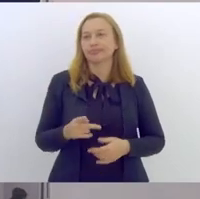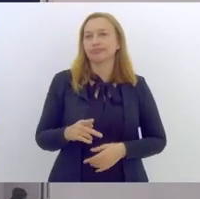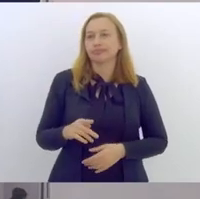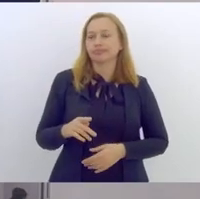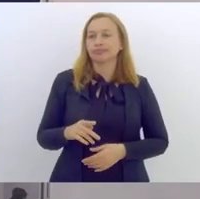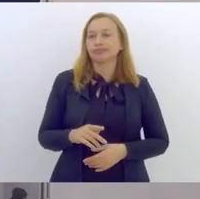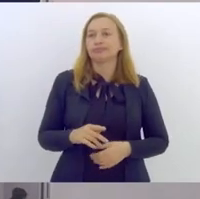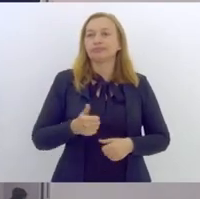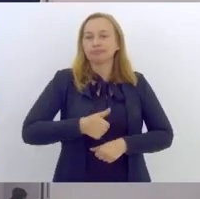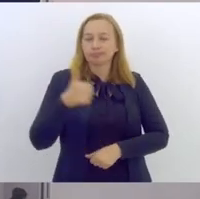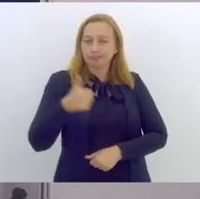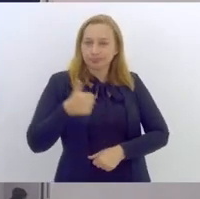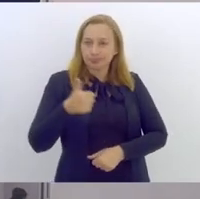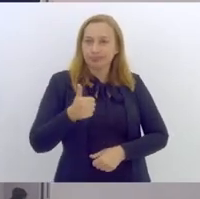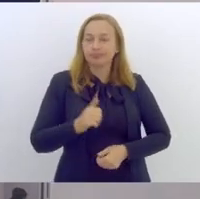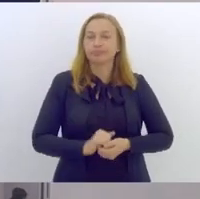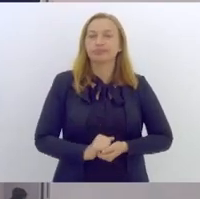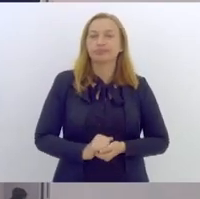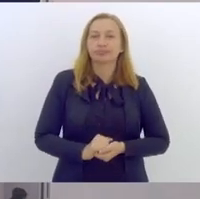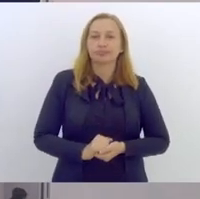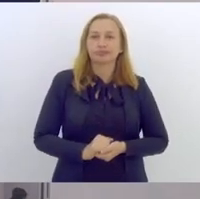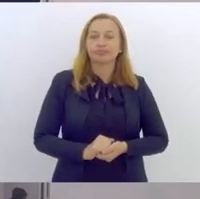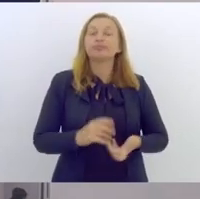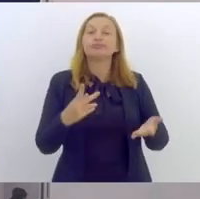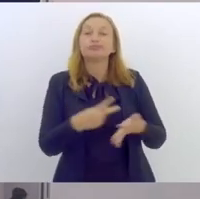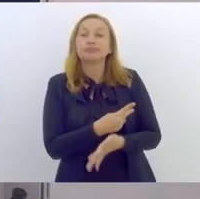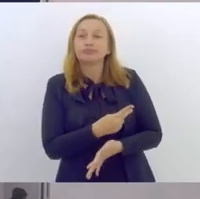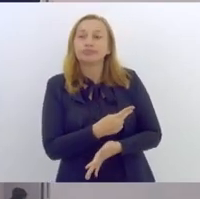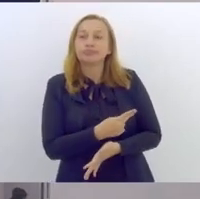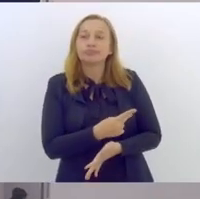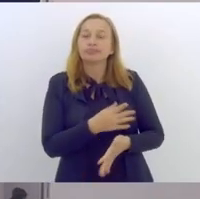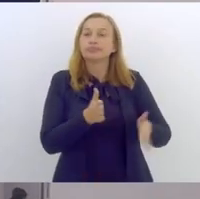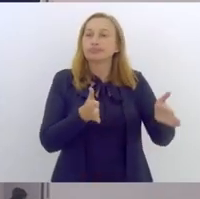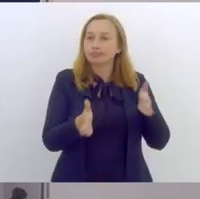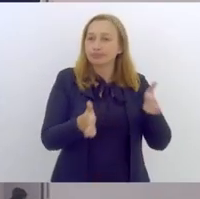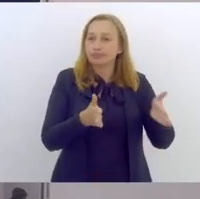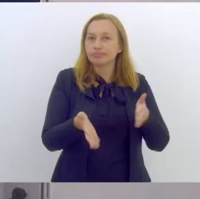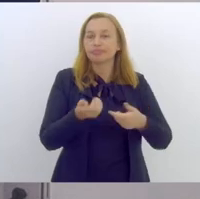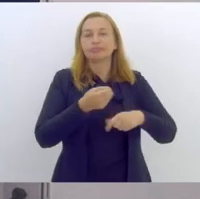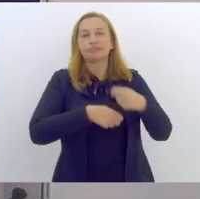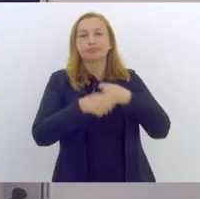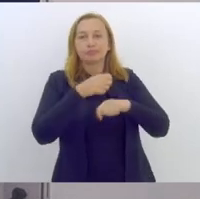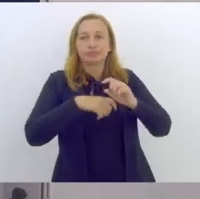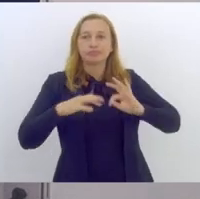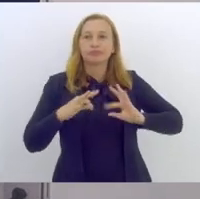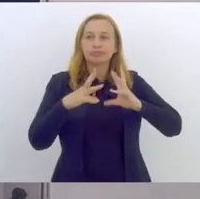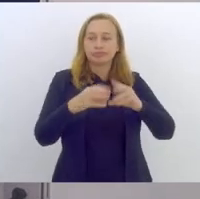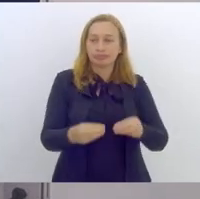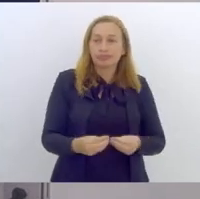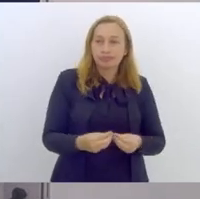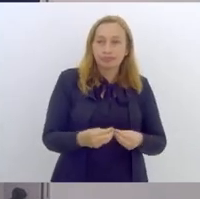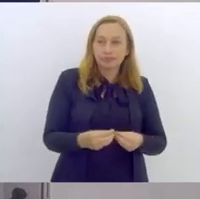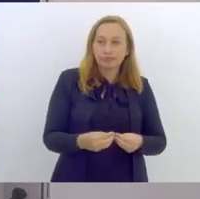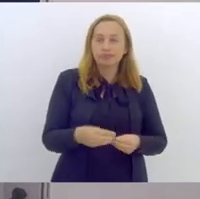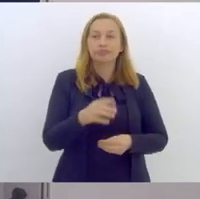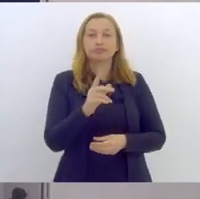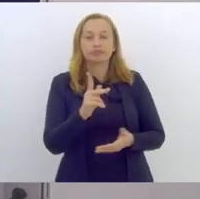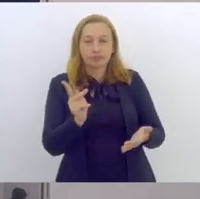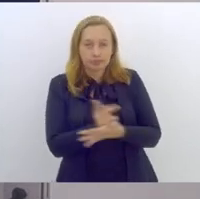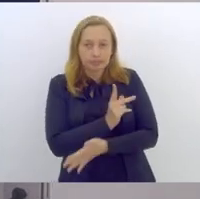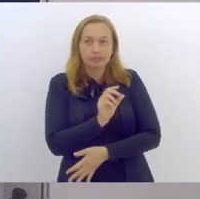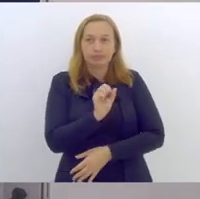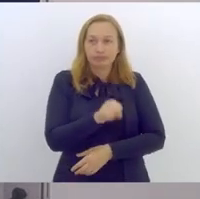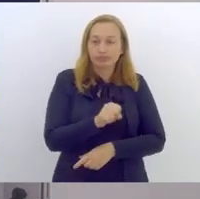primeiro é que ocorrerá pelo processo administrativo todo e todo mundo tem indicativo de que fato ocorrerá